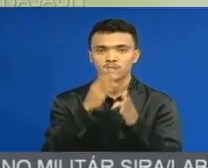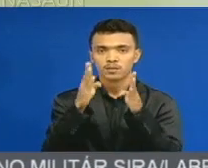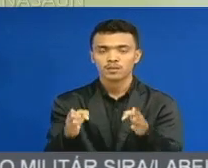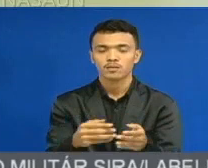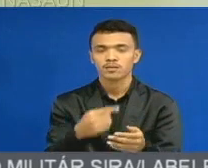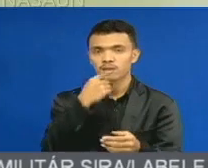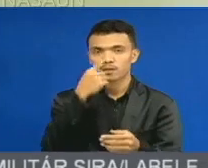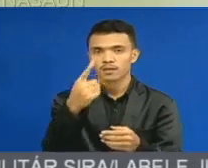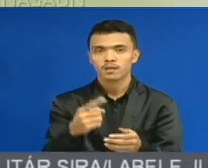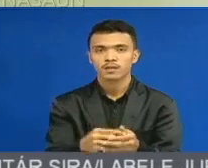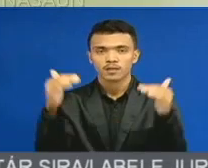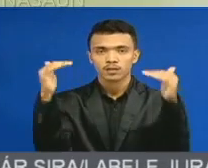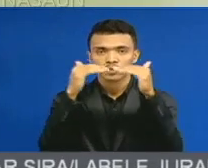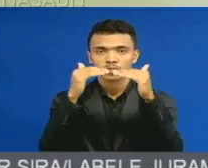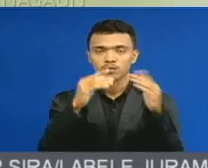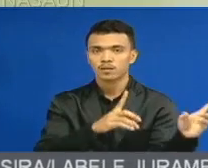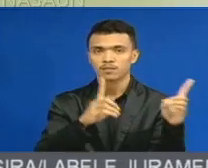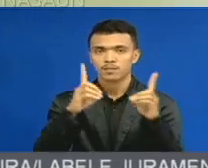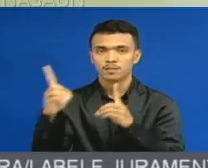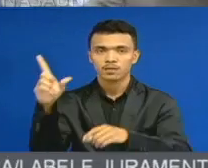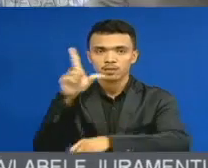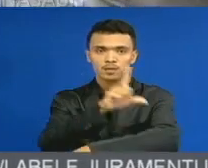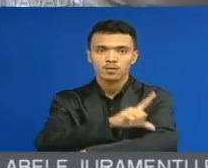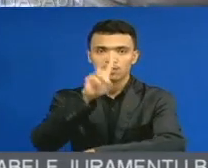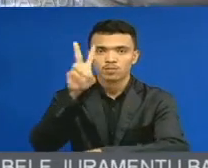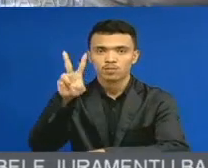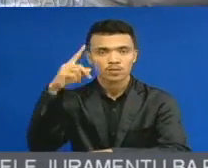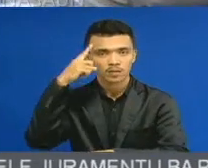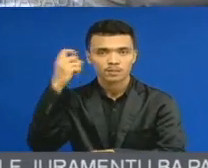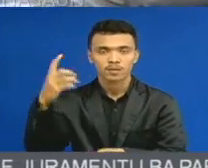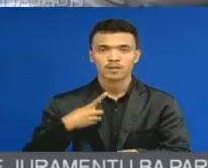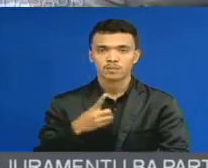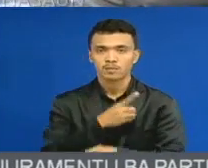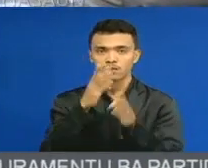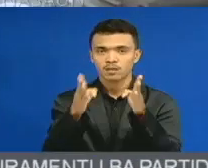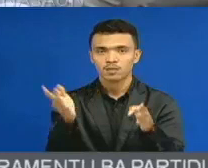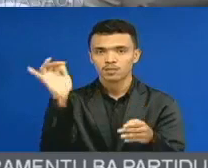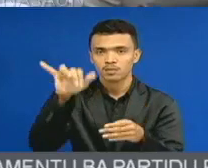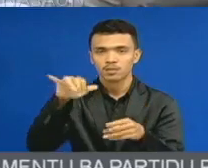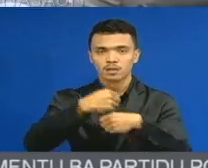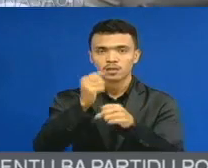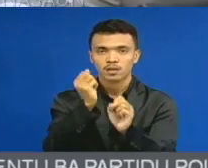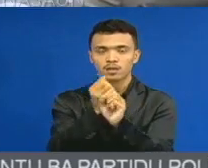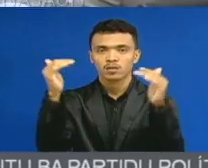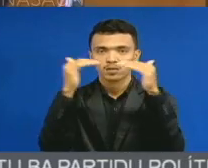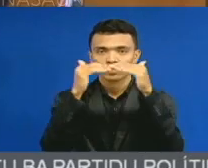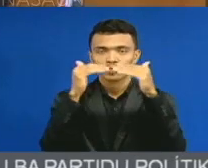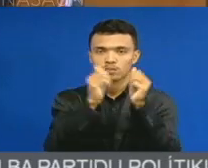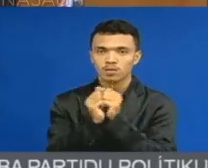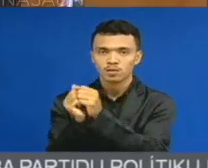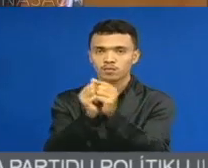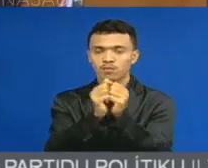Cedelizia afirma, a audiência não realiza durante o ano rua. Também deputado Cira, a audiência conjunta de